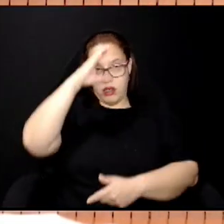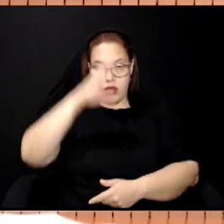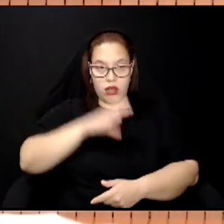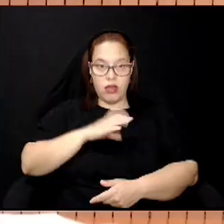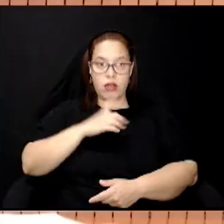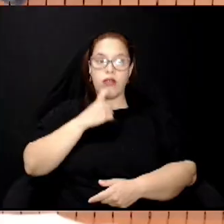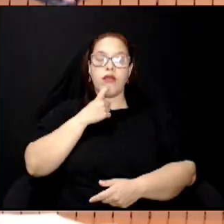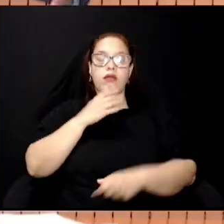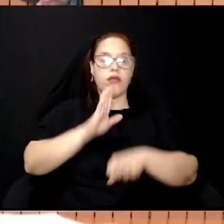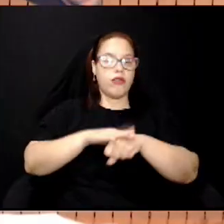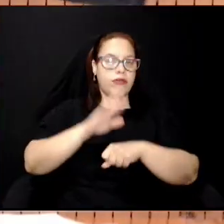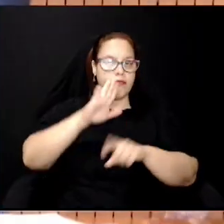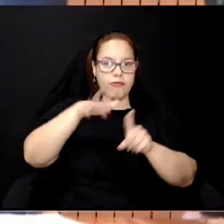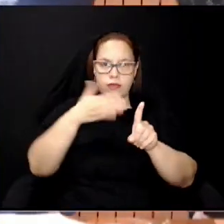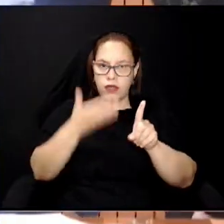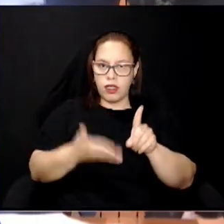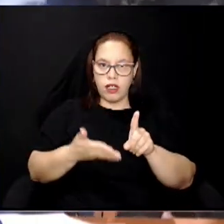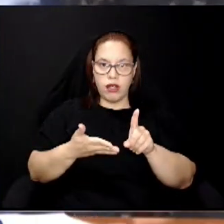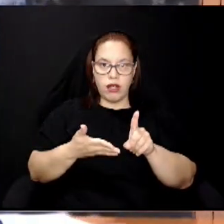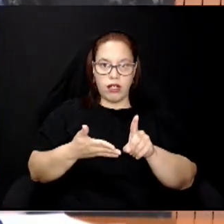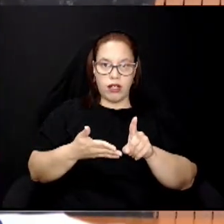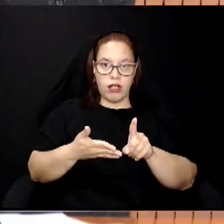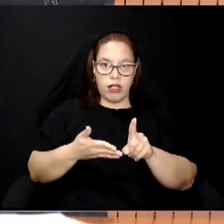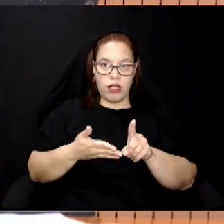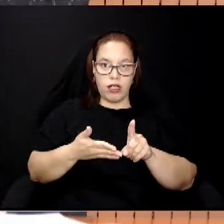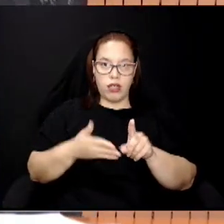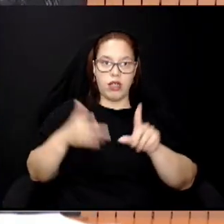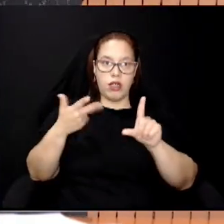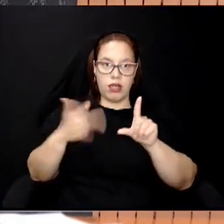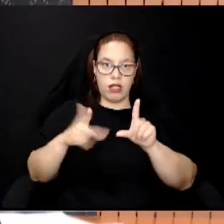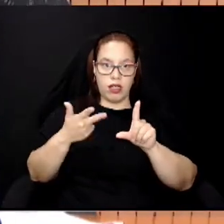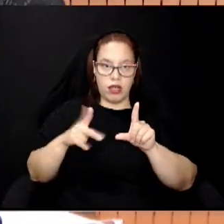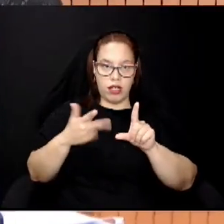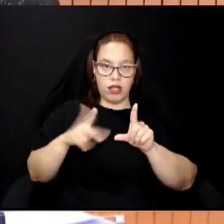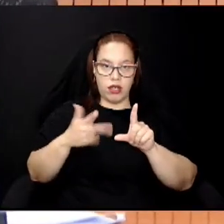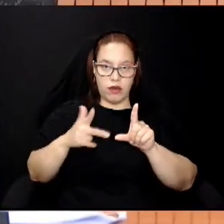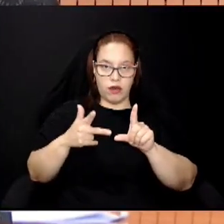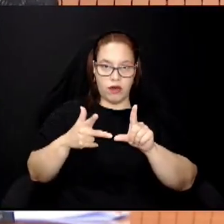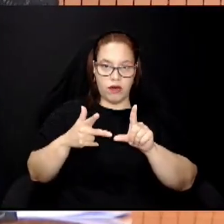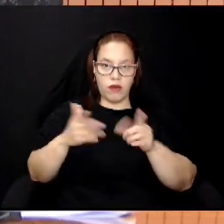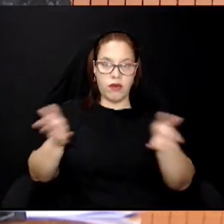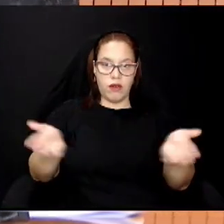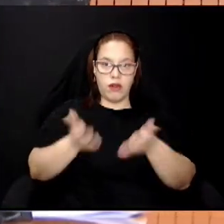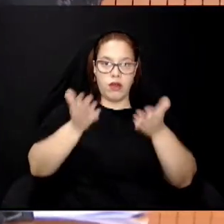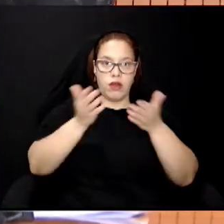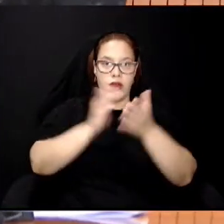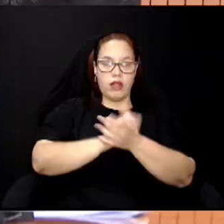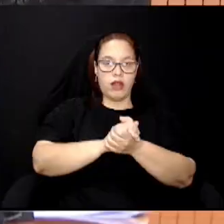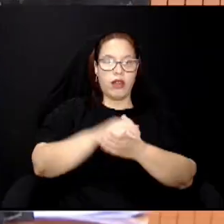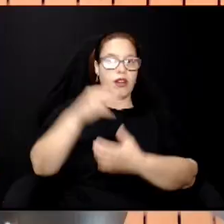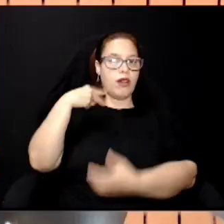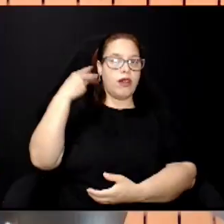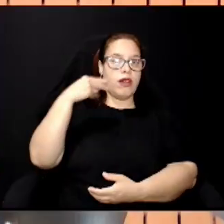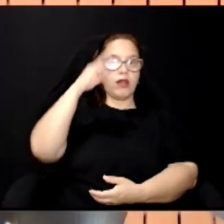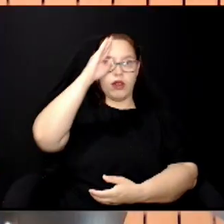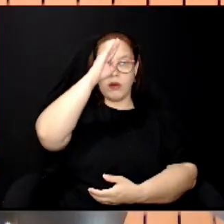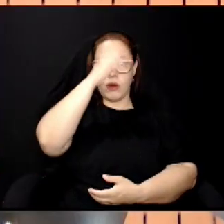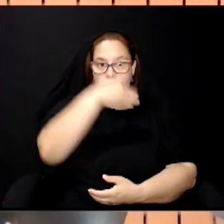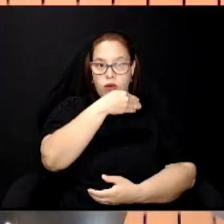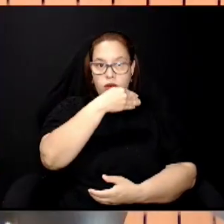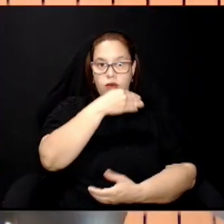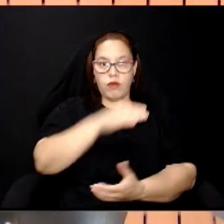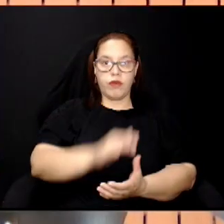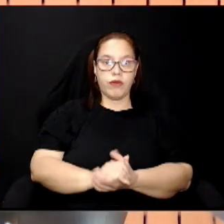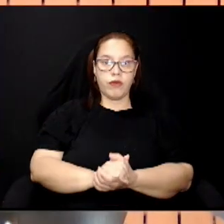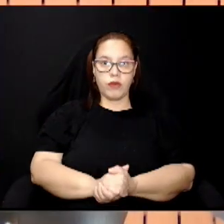alta honraria concedida pelo Legislativo. A iniciativa é do vereador Luiz Iabico. É com